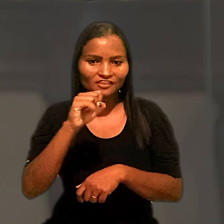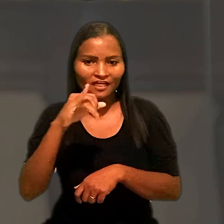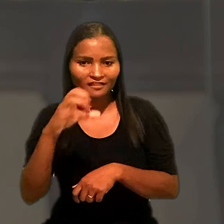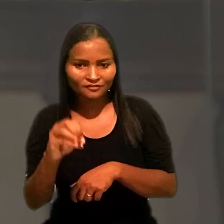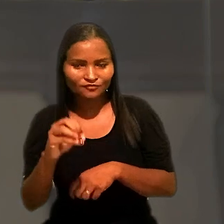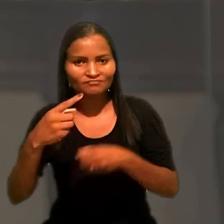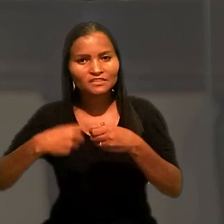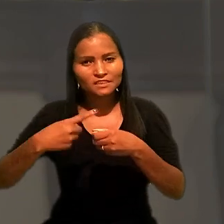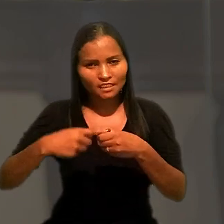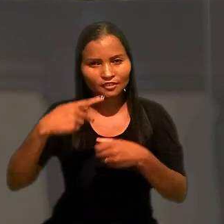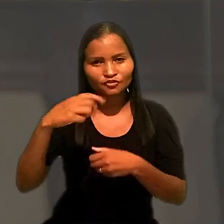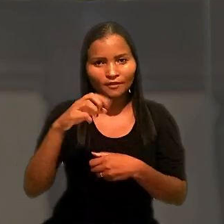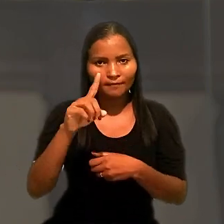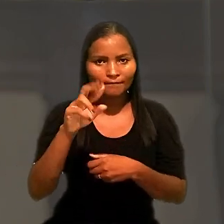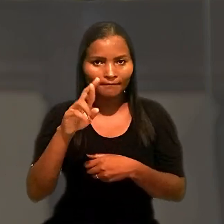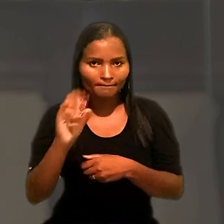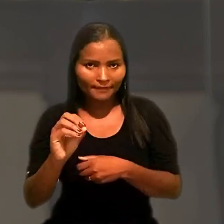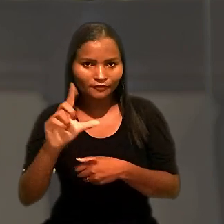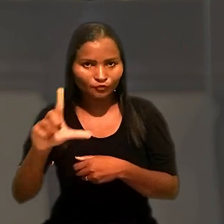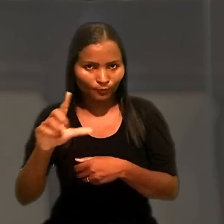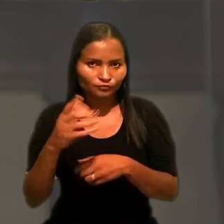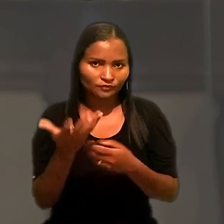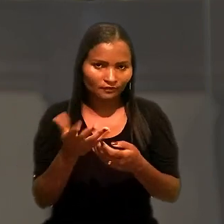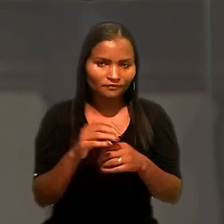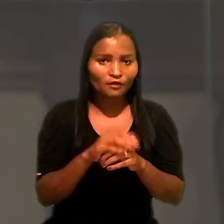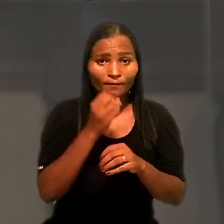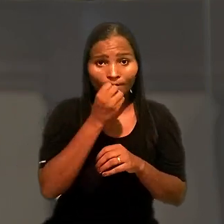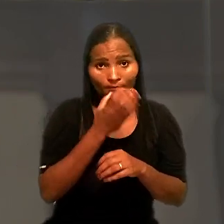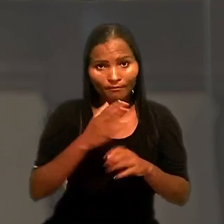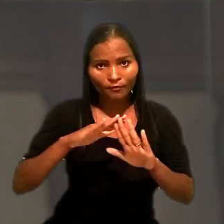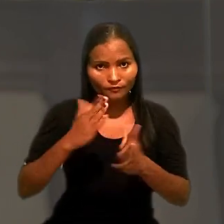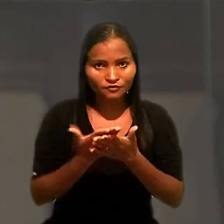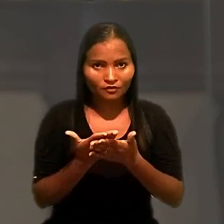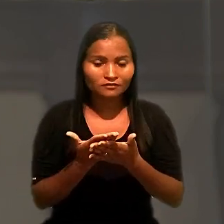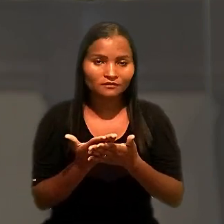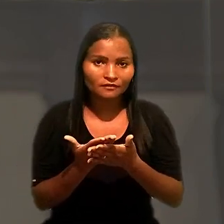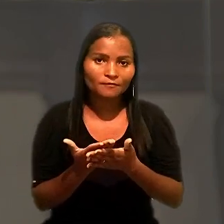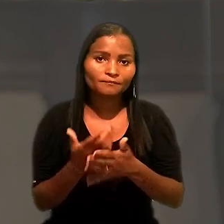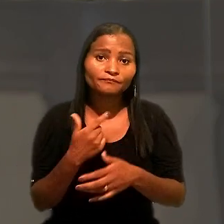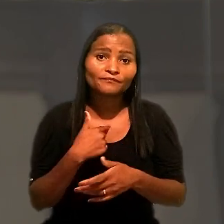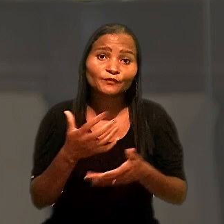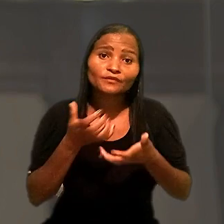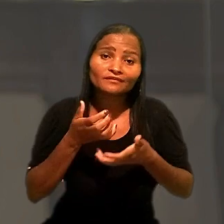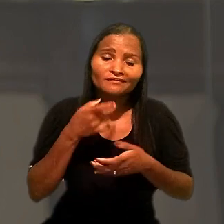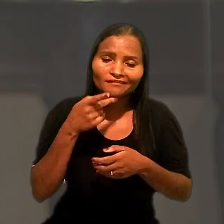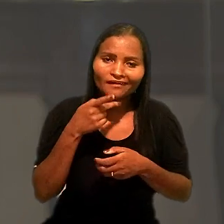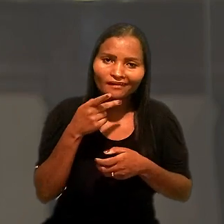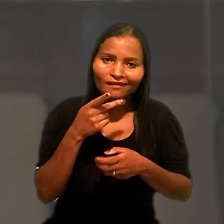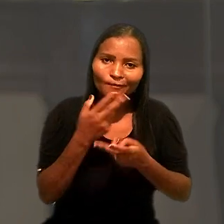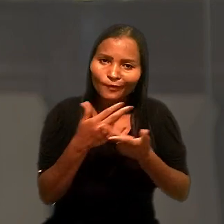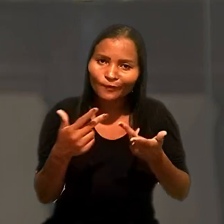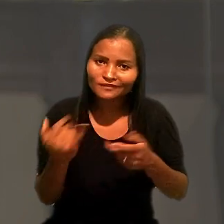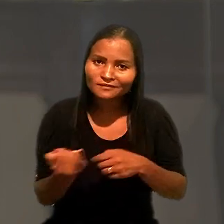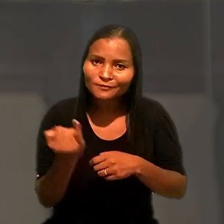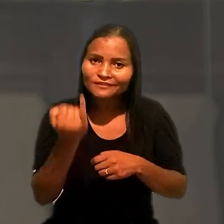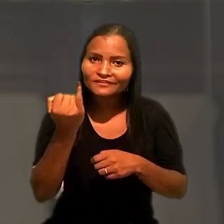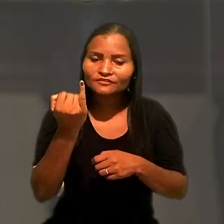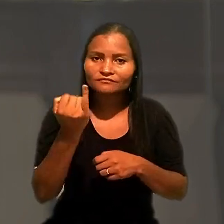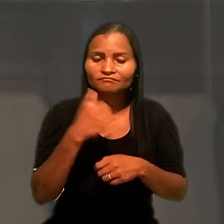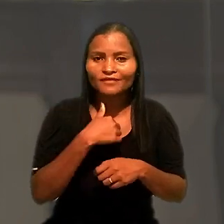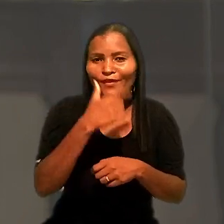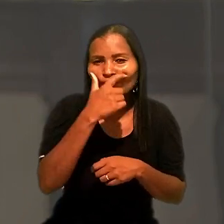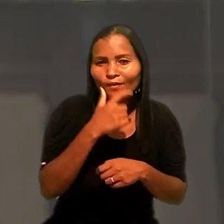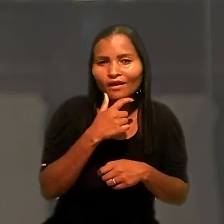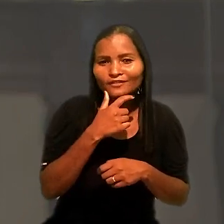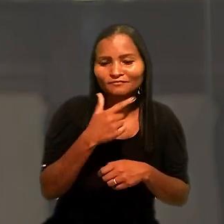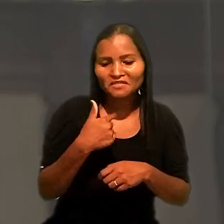em bom colégio. Eu gostaria até de fazer um destaque. Eu acho que eu